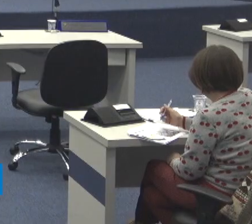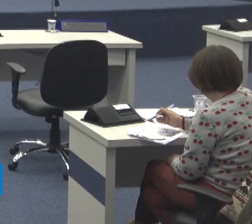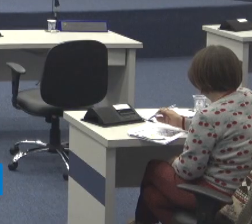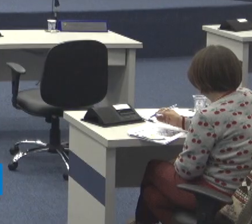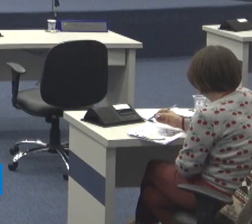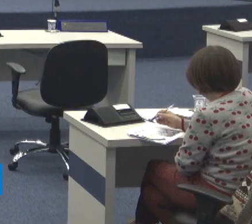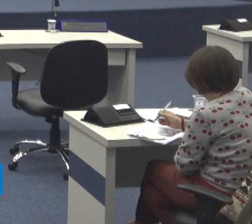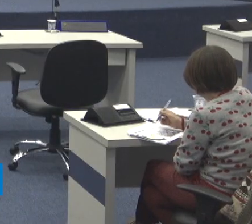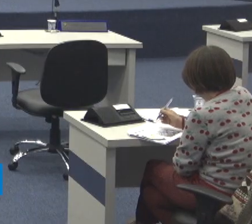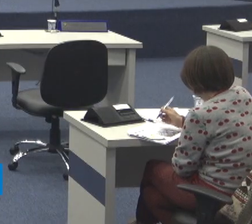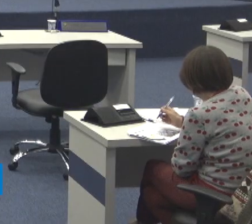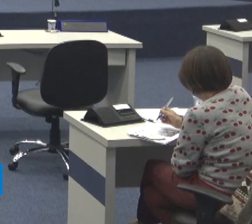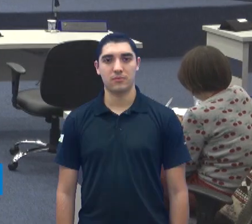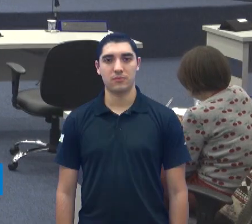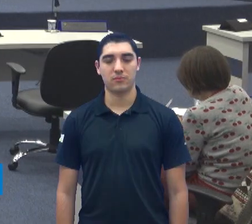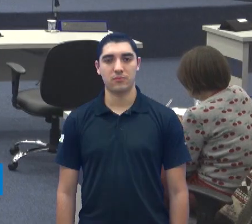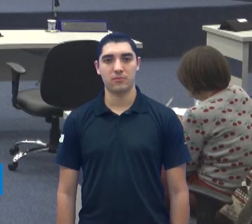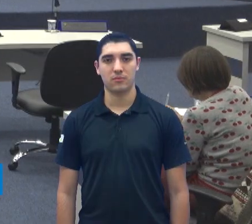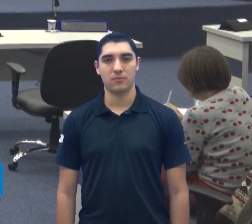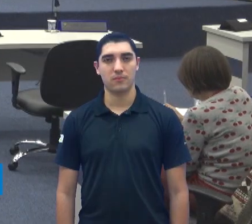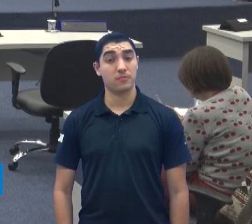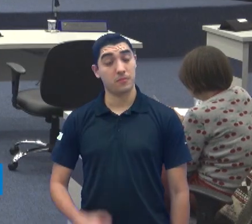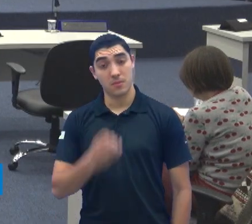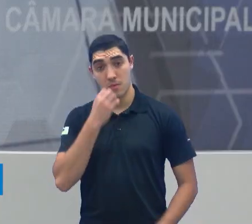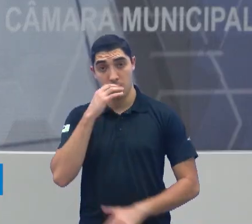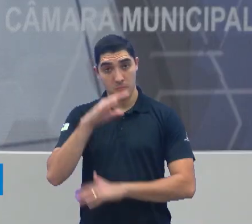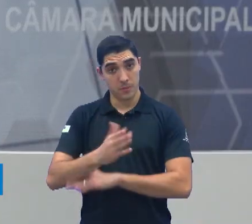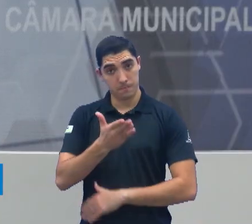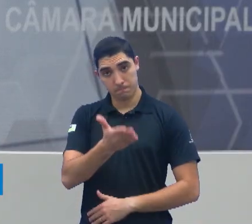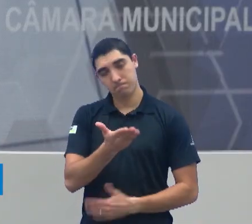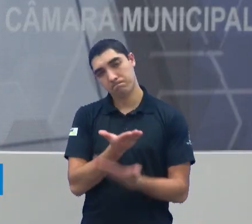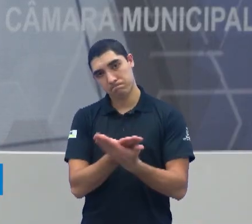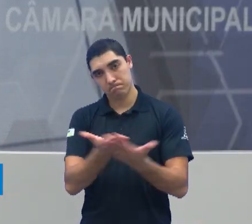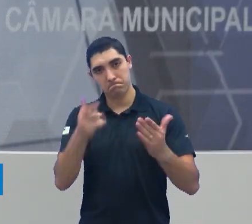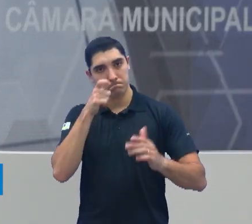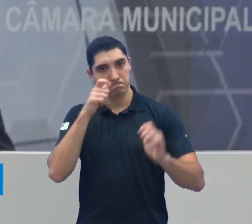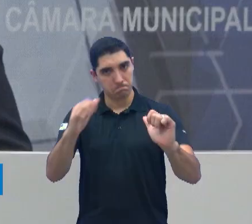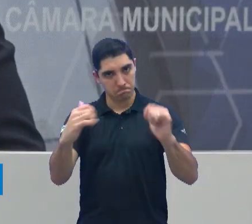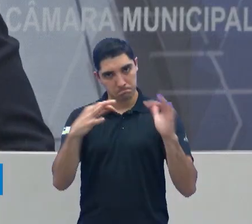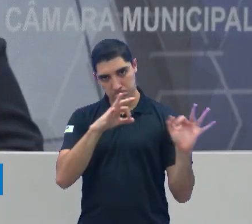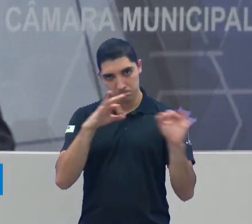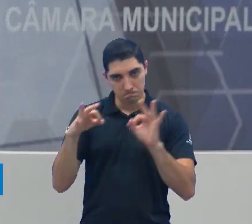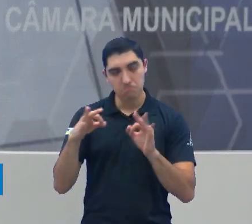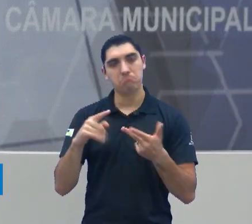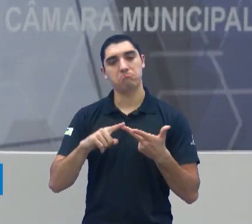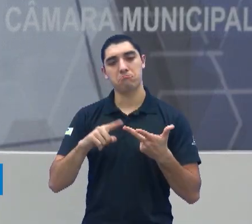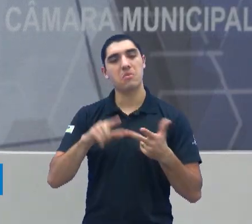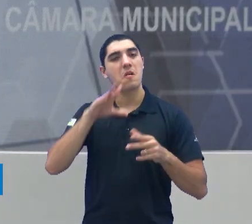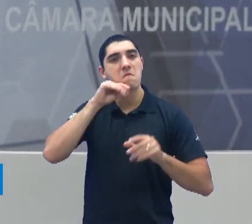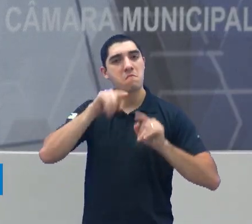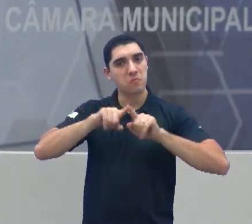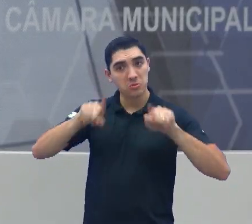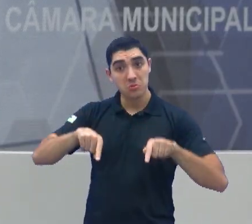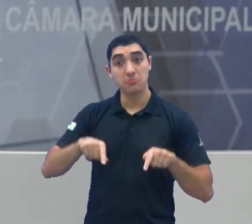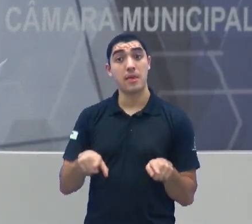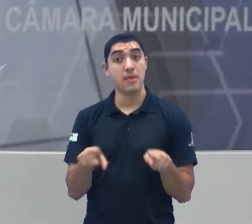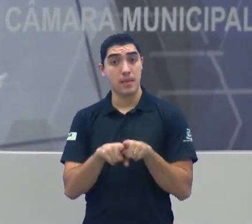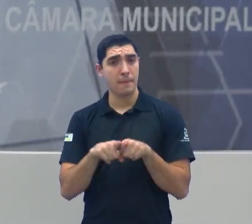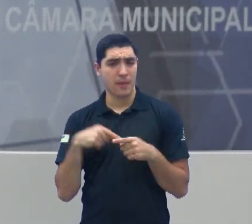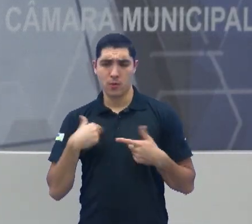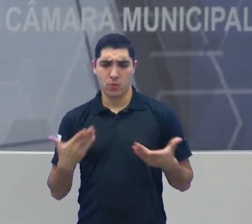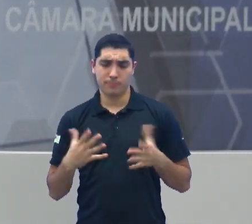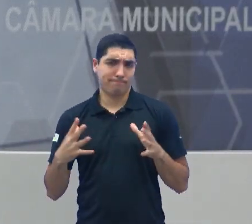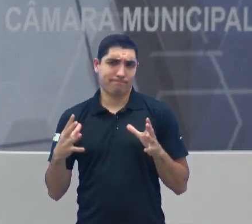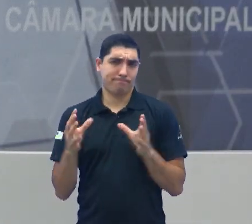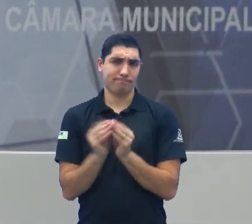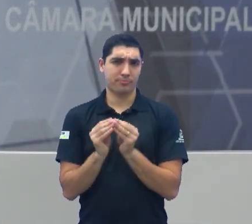Presidente, boa tarde a todos que acompanham o nosso trabalho pela TV Câmara, os funcionários. Quero ser breve aqui na minha fala. Eu queria pôr